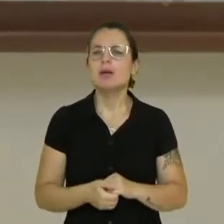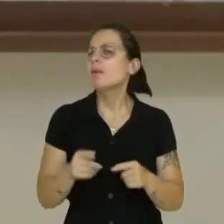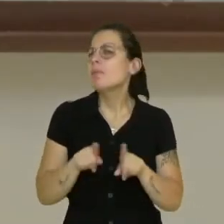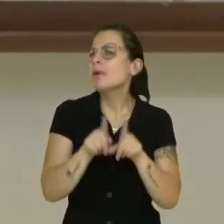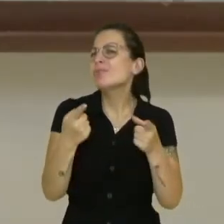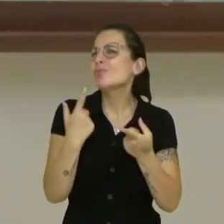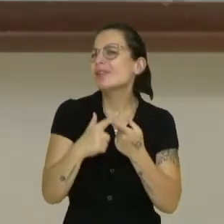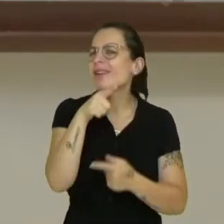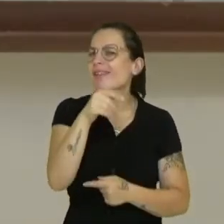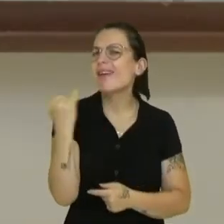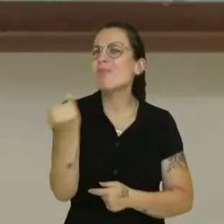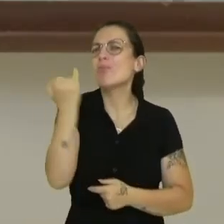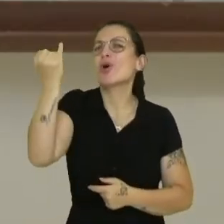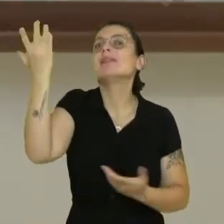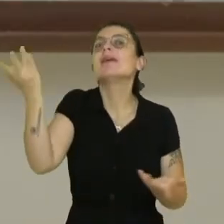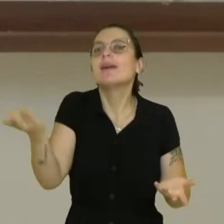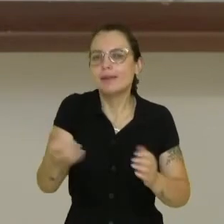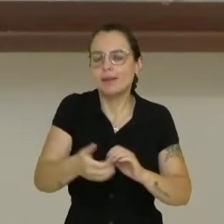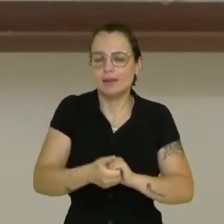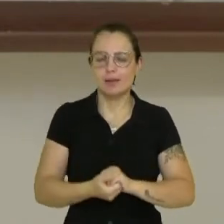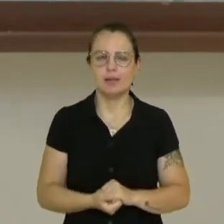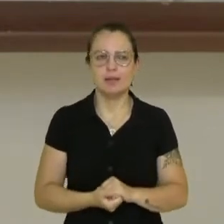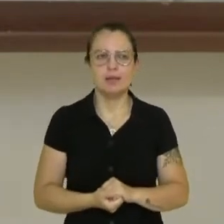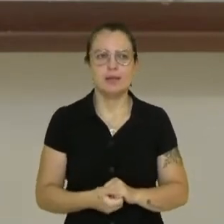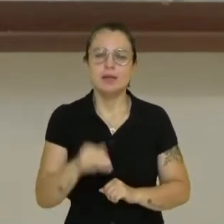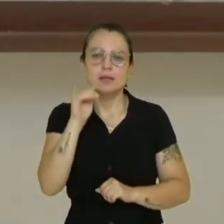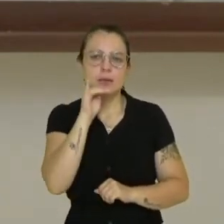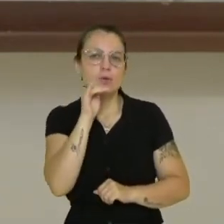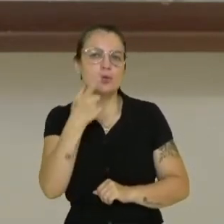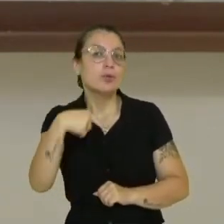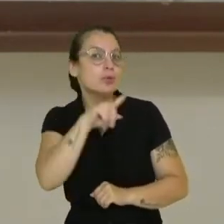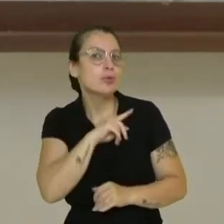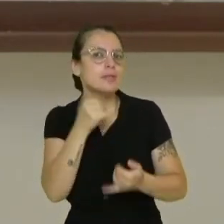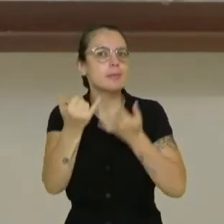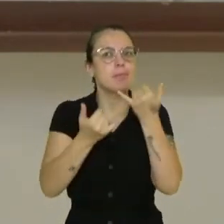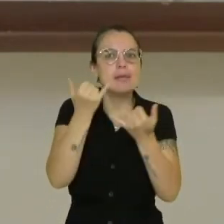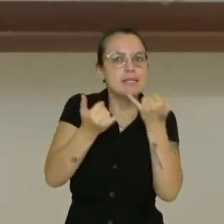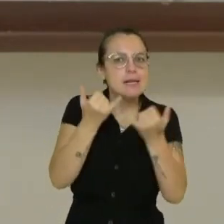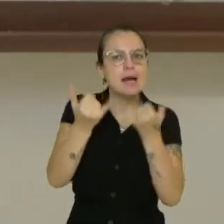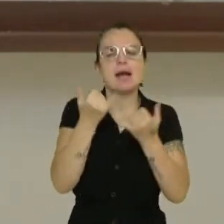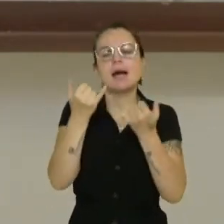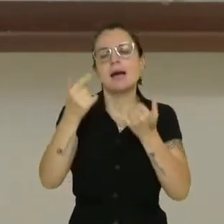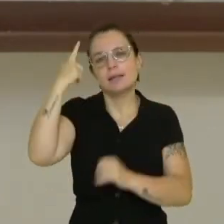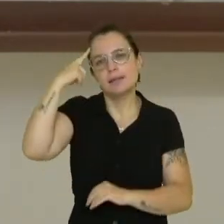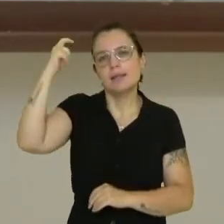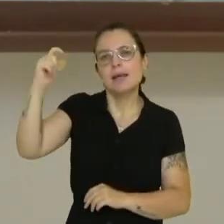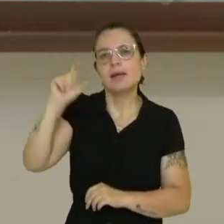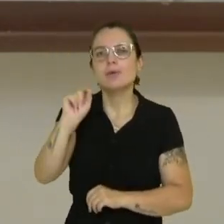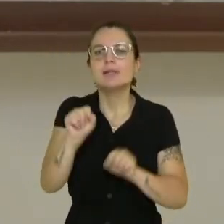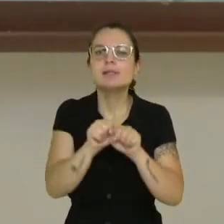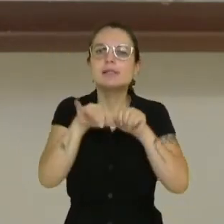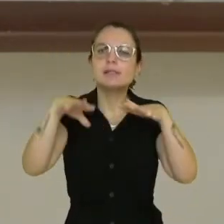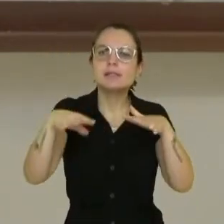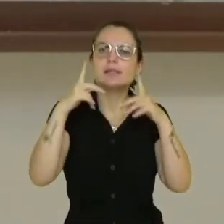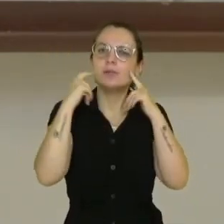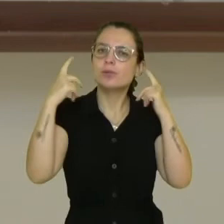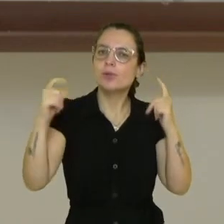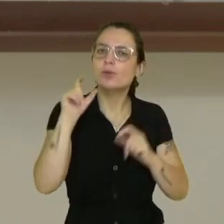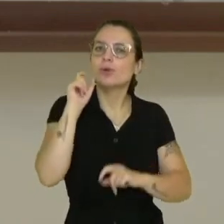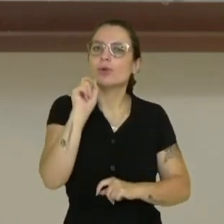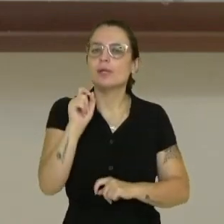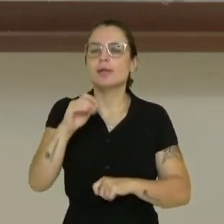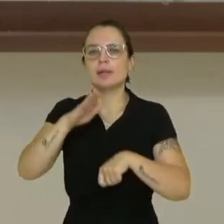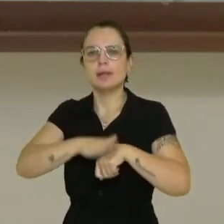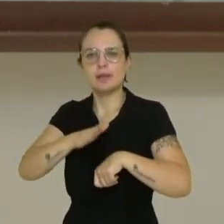aqui? Bom, eu vou brincar com a ideia, quando eu vou brincar com a ideia de criar músicas, novas sonoridades, eu vou partir dessa ideia de